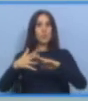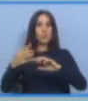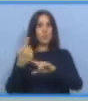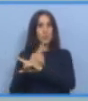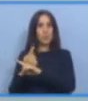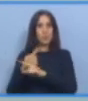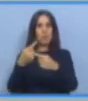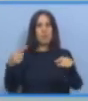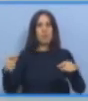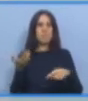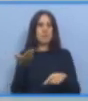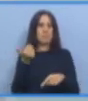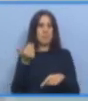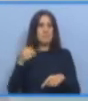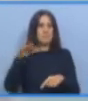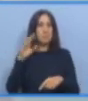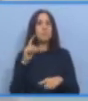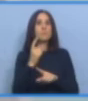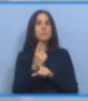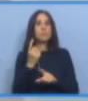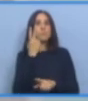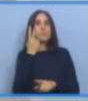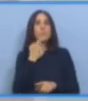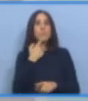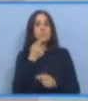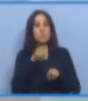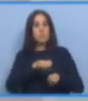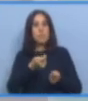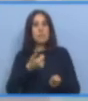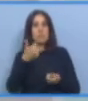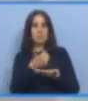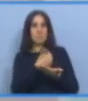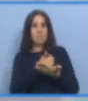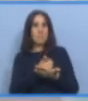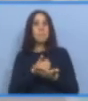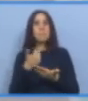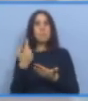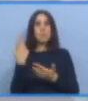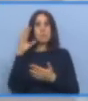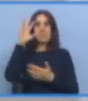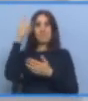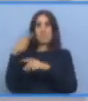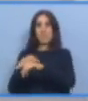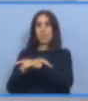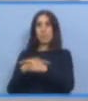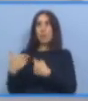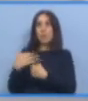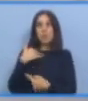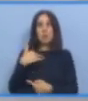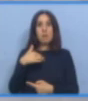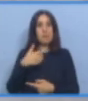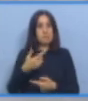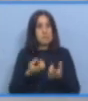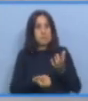infraestruturas são mais precárias, porque vivem muito também da agricultura de subsistência, portanto, com os fenómenos meteorológicos extremos, as